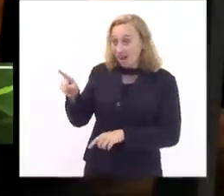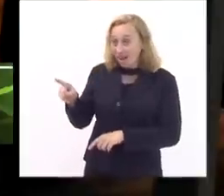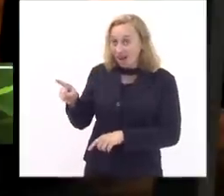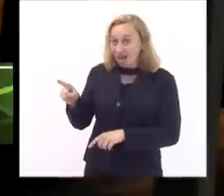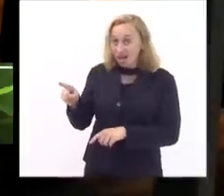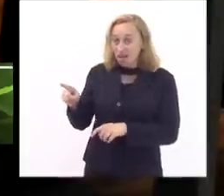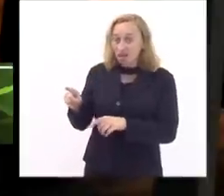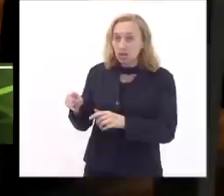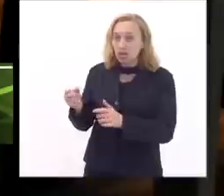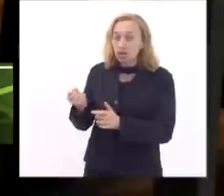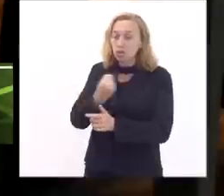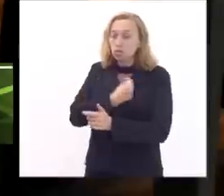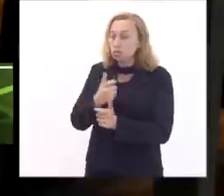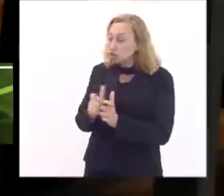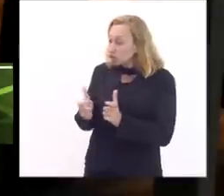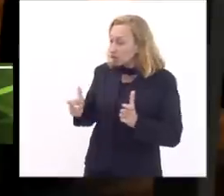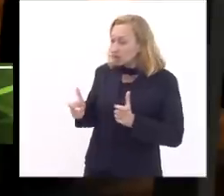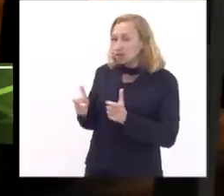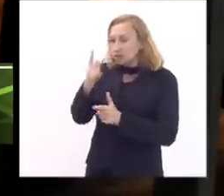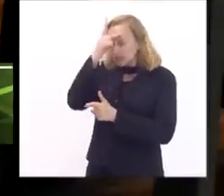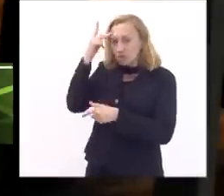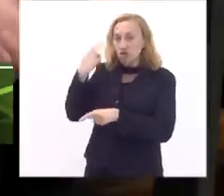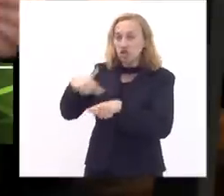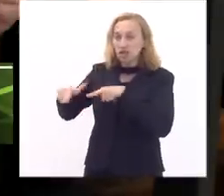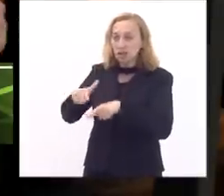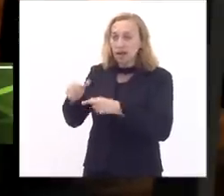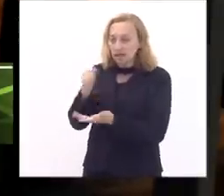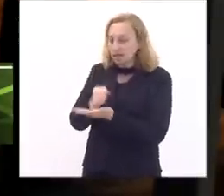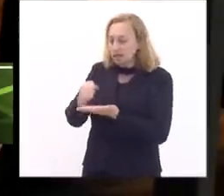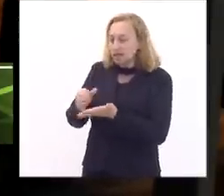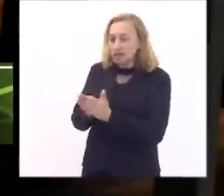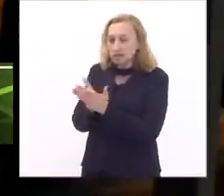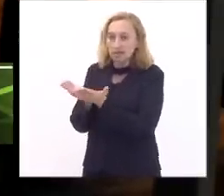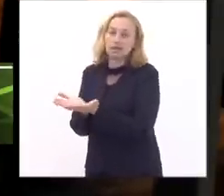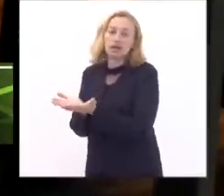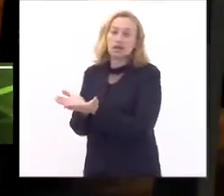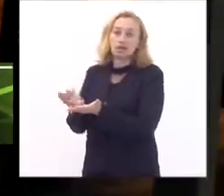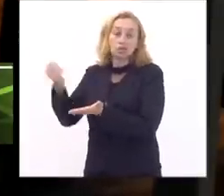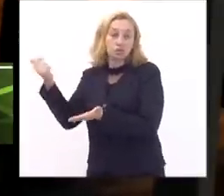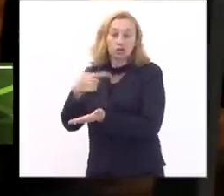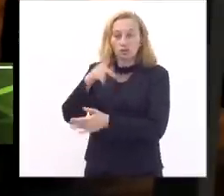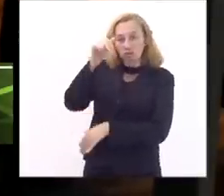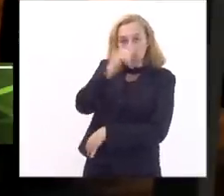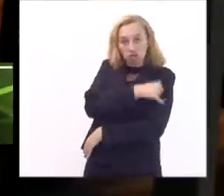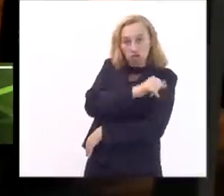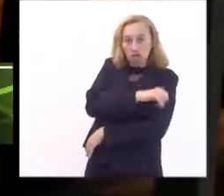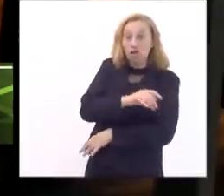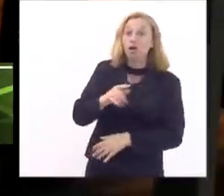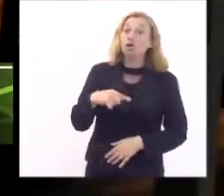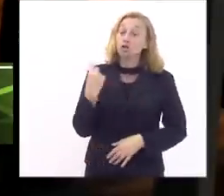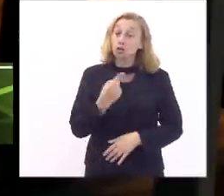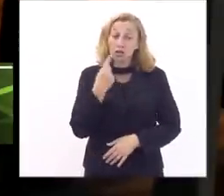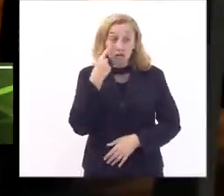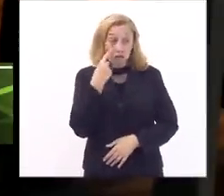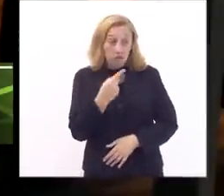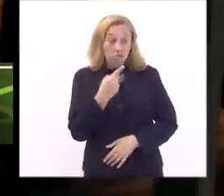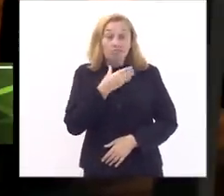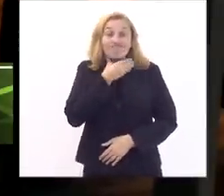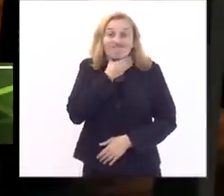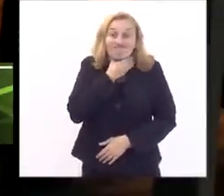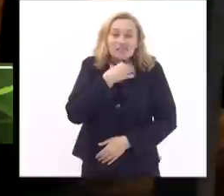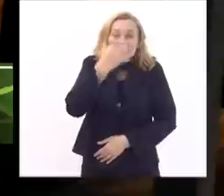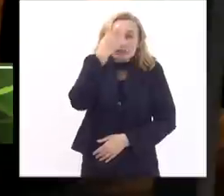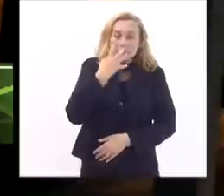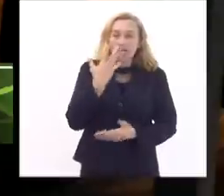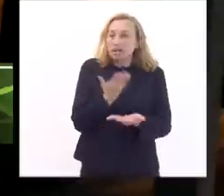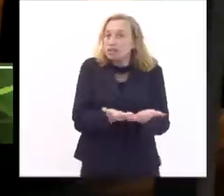carteira assinada que é muito maior que a situação do Rio de Janeiro. Então, assim, ainda já vivemos um quadro dramático, muito grave,